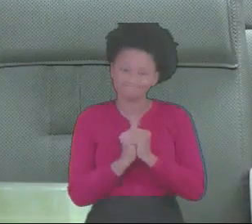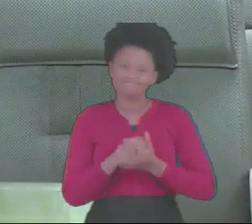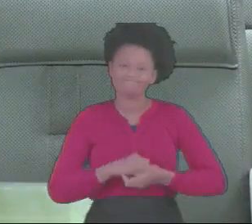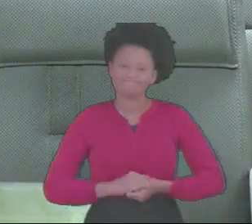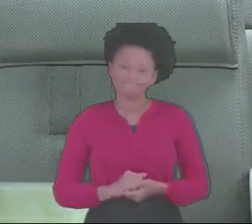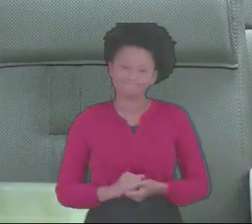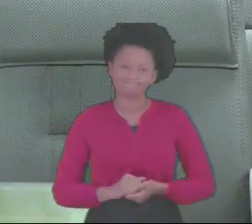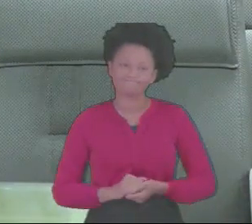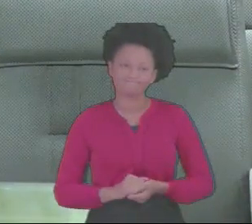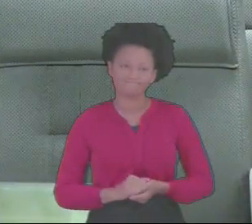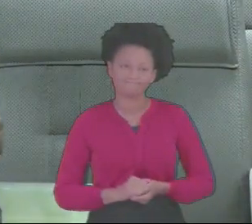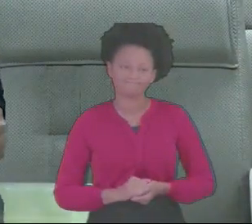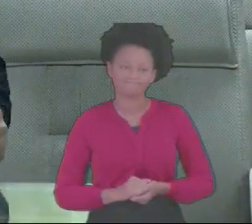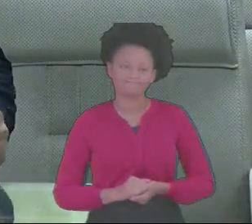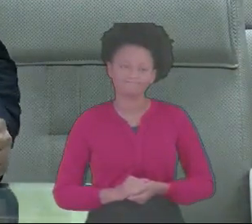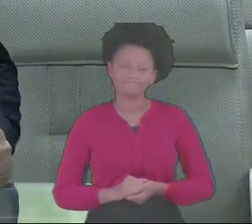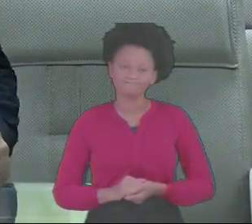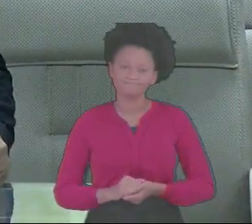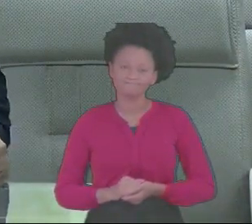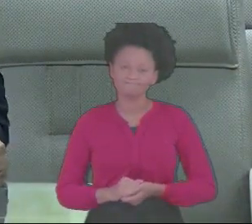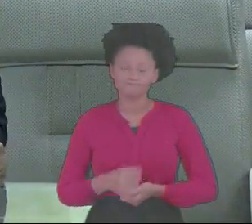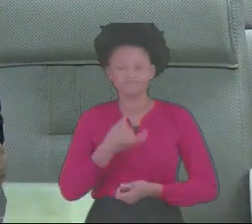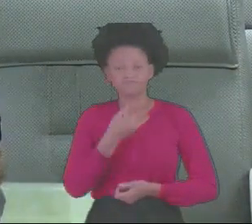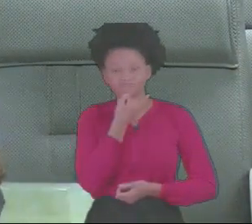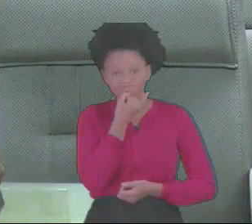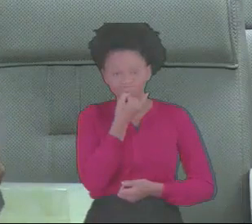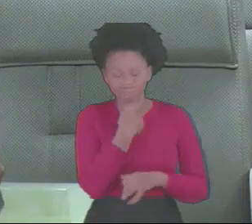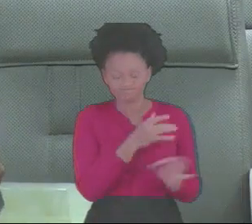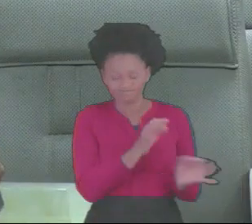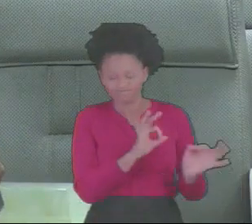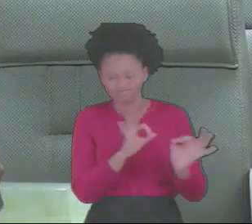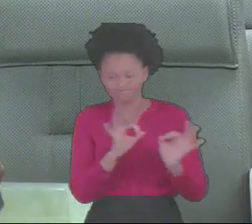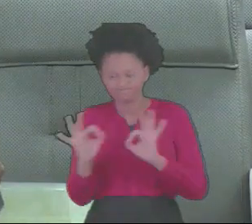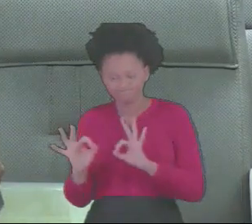E aí a situação triste